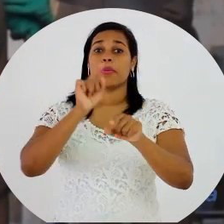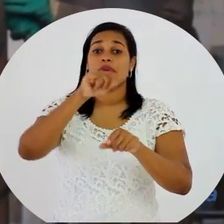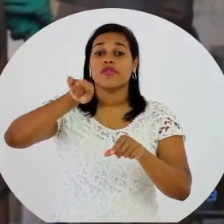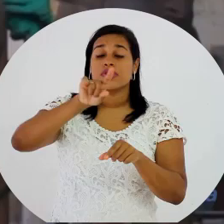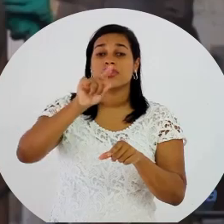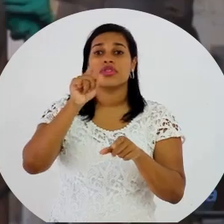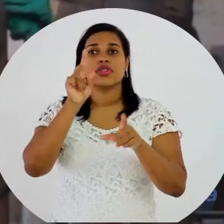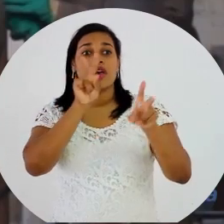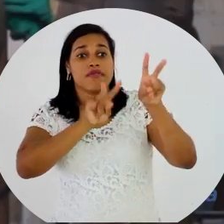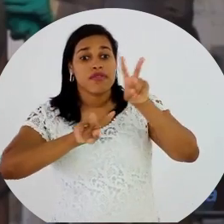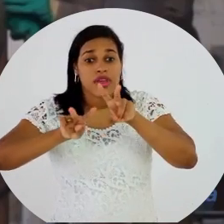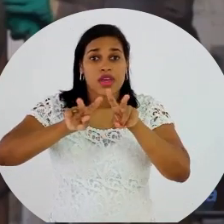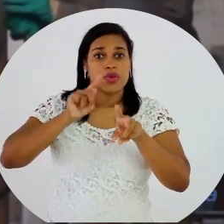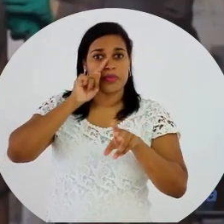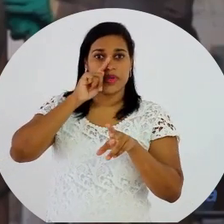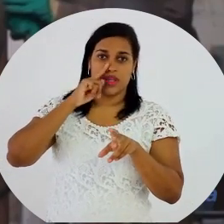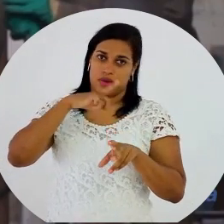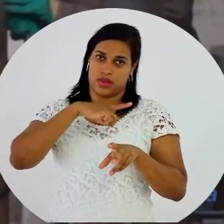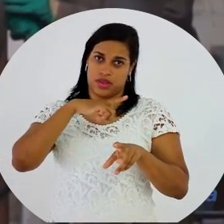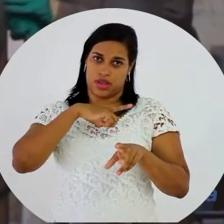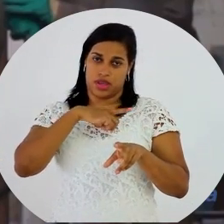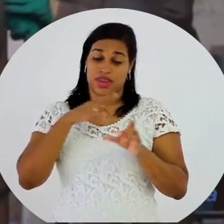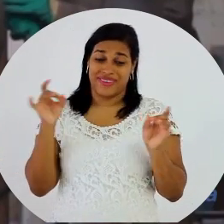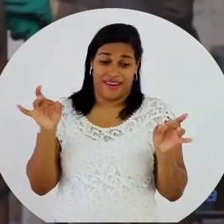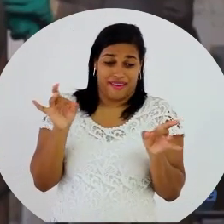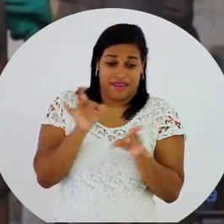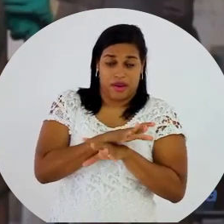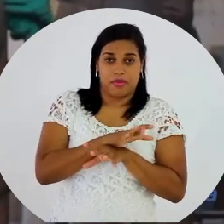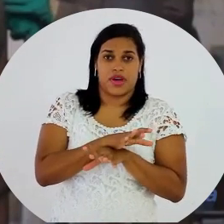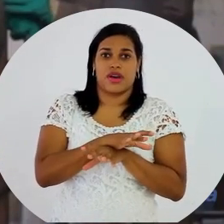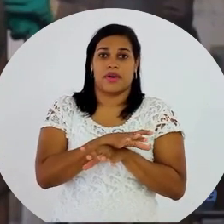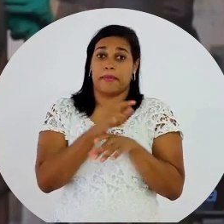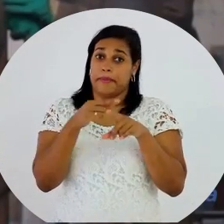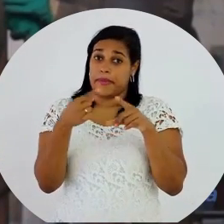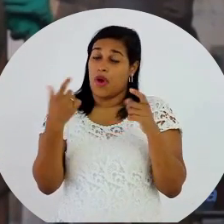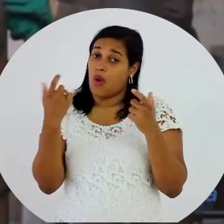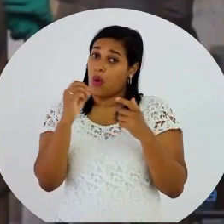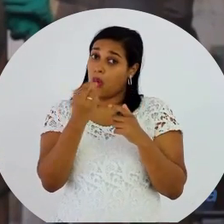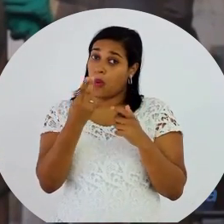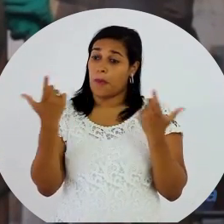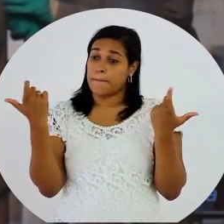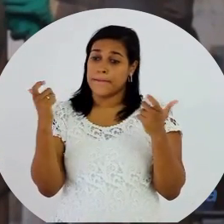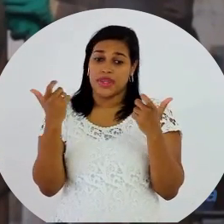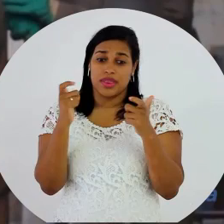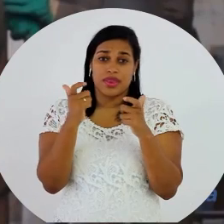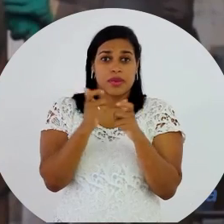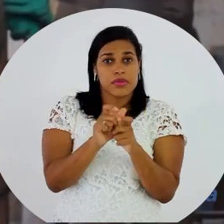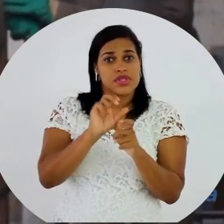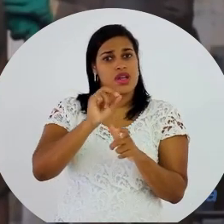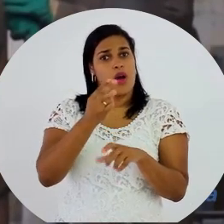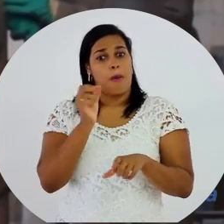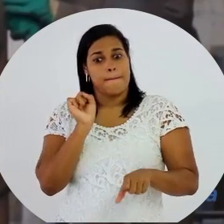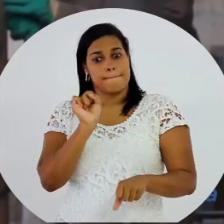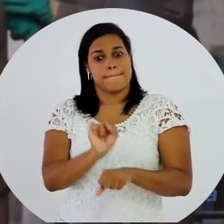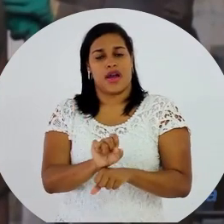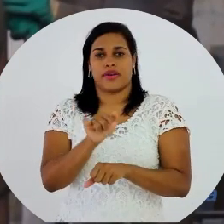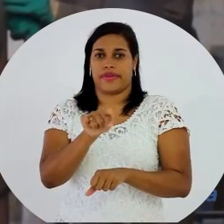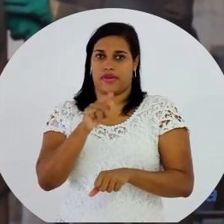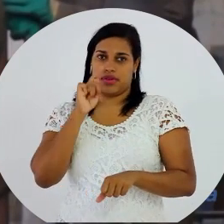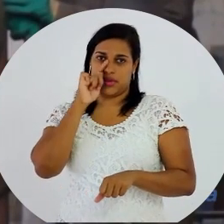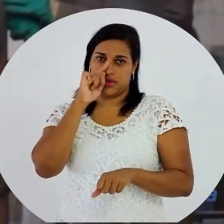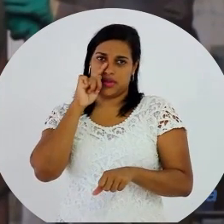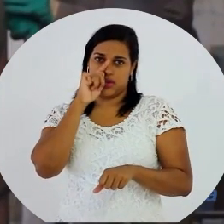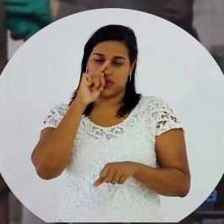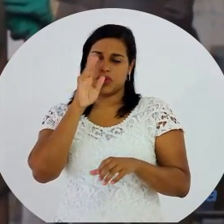controlá-los. Muitas vezes você não consegue eliminá-lo, mas se você minimizar ou pelo menos estagnar aquele risco, já é uma